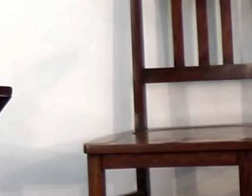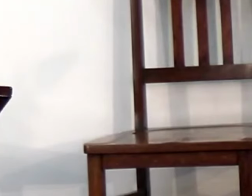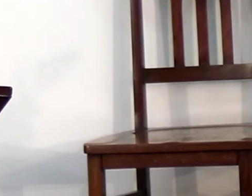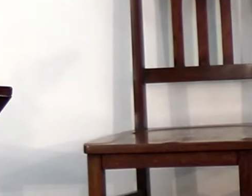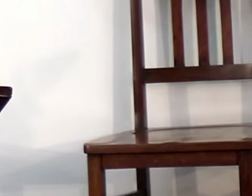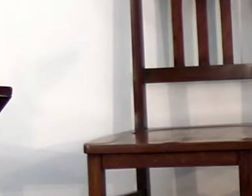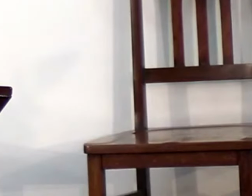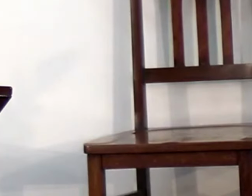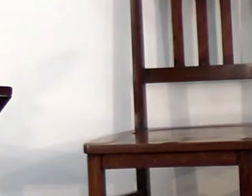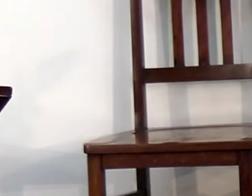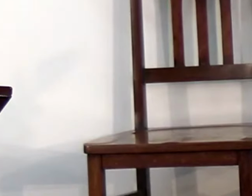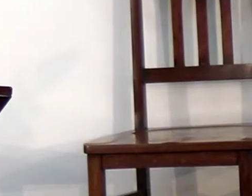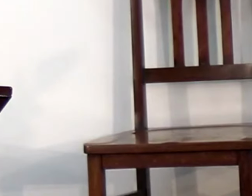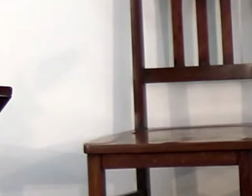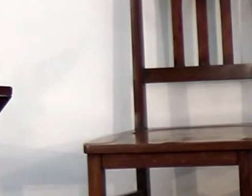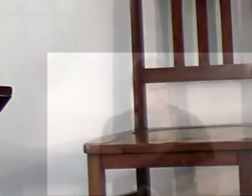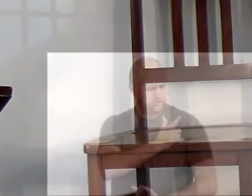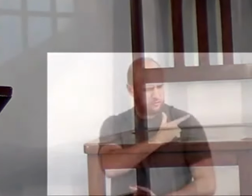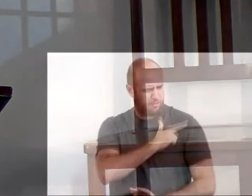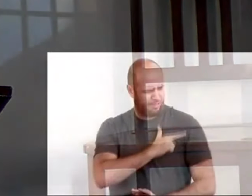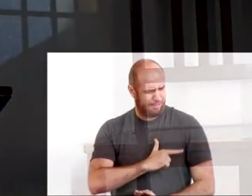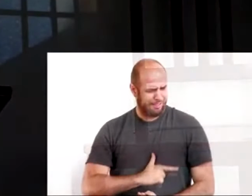Bem-aventurados os limpos de coração,